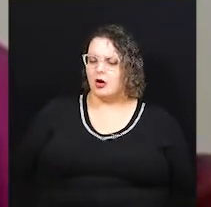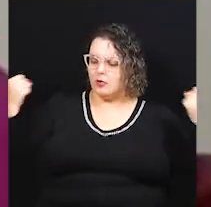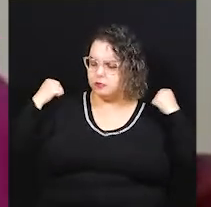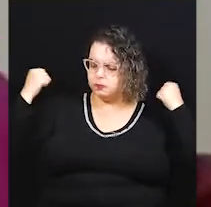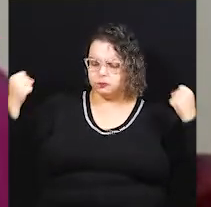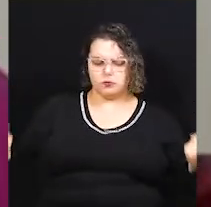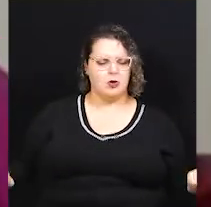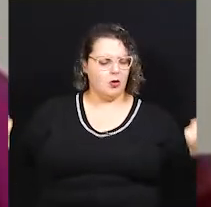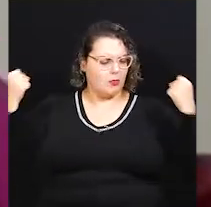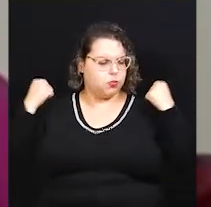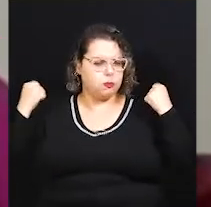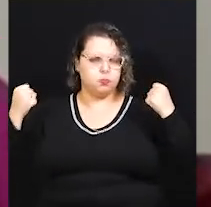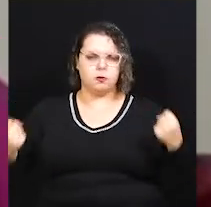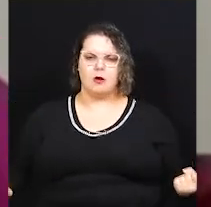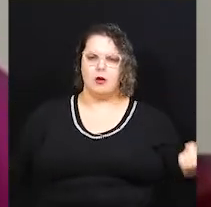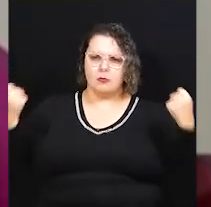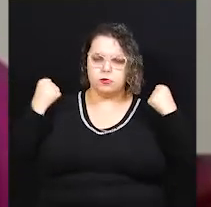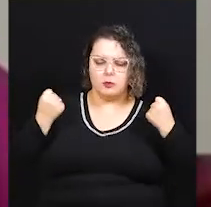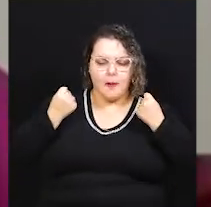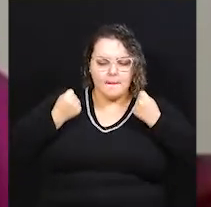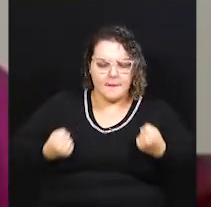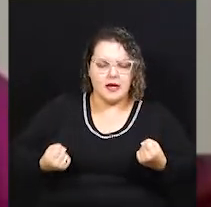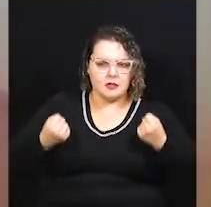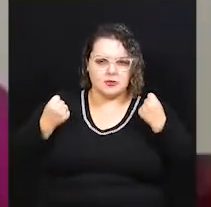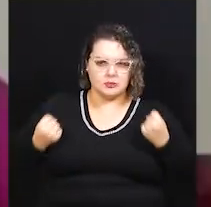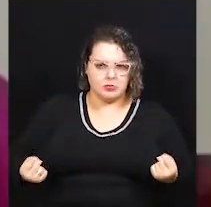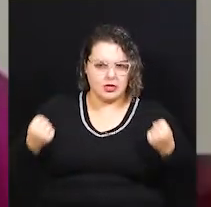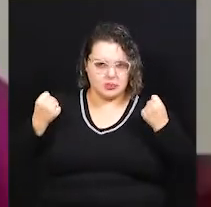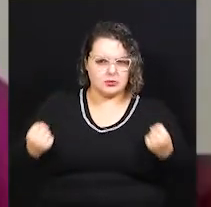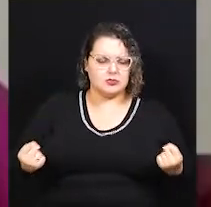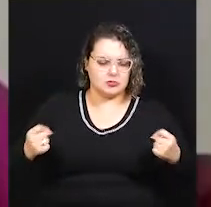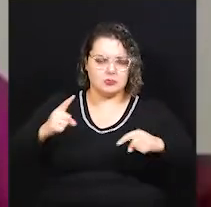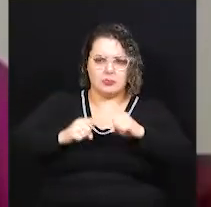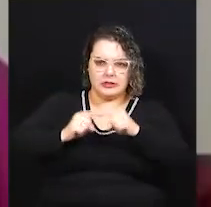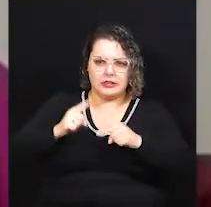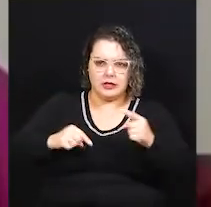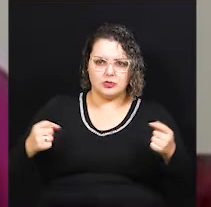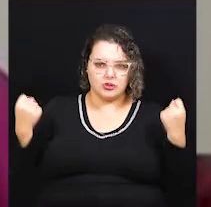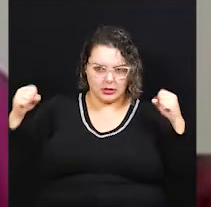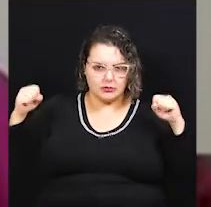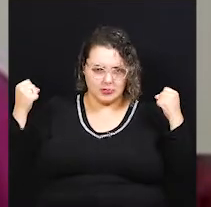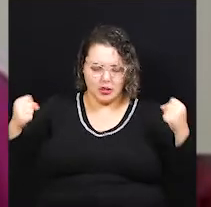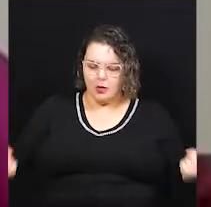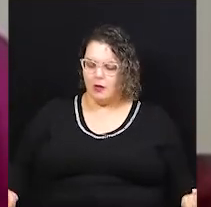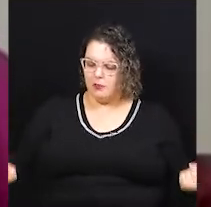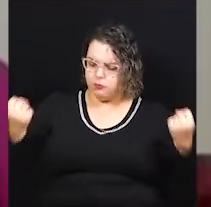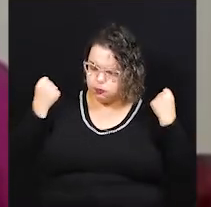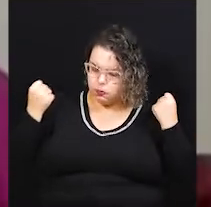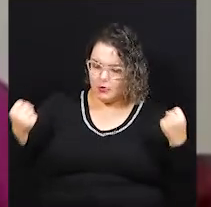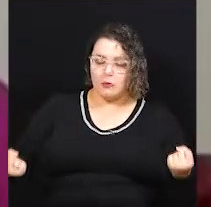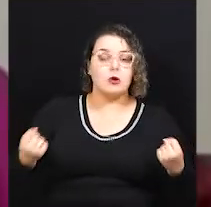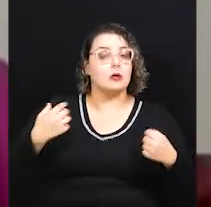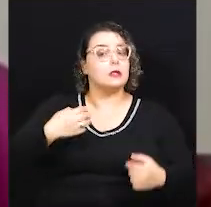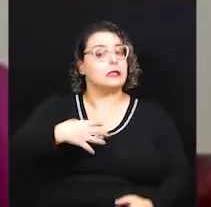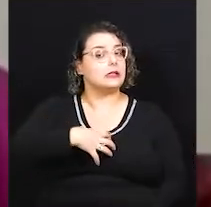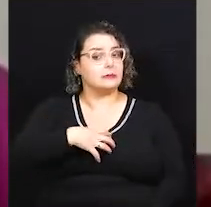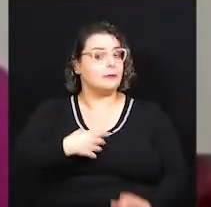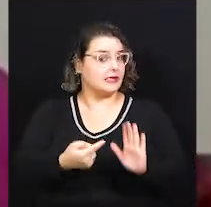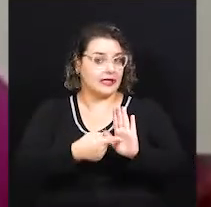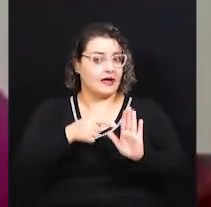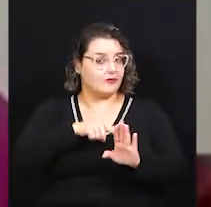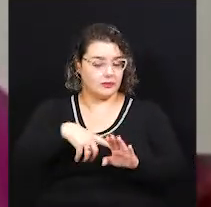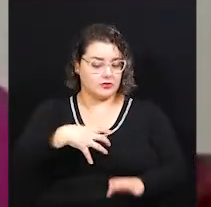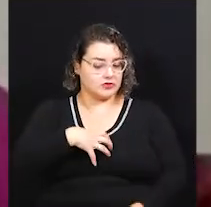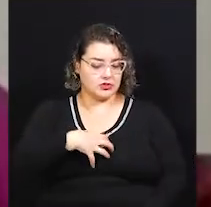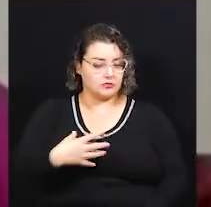musculatura para aguentar pesos da vida, pesos mesmo materiais, internamente também, à medida que você enfrenta,